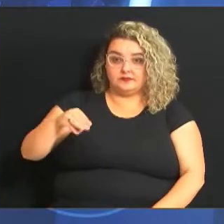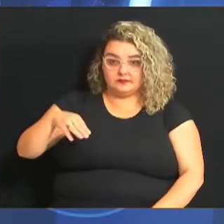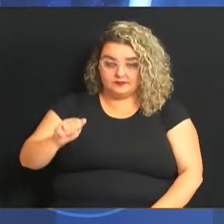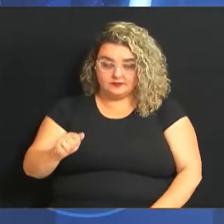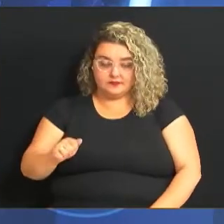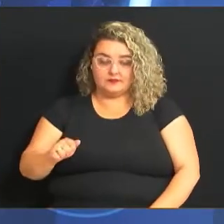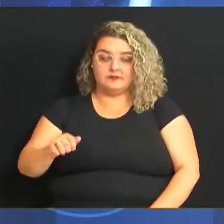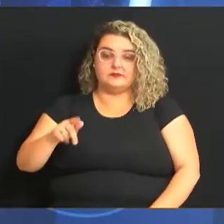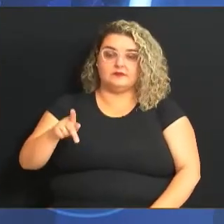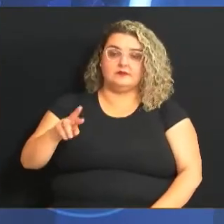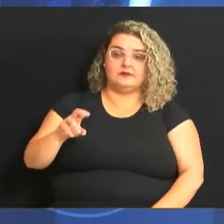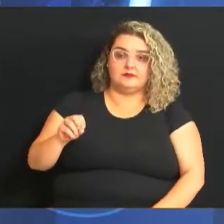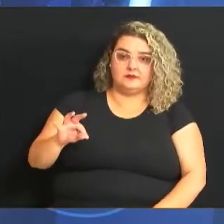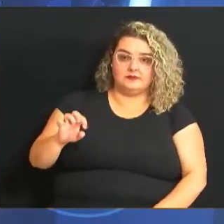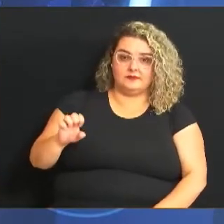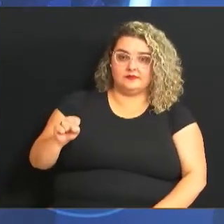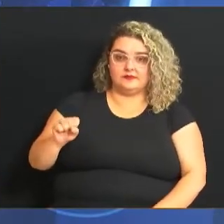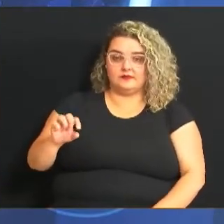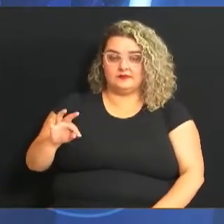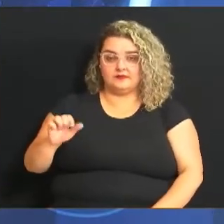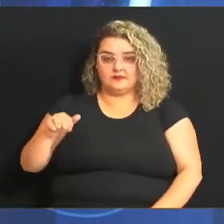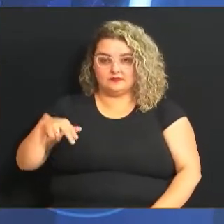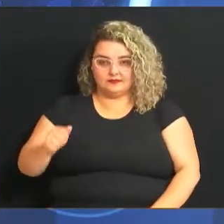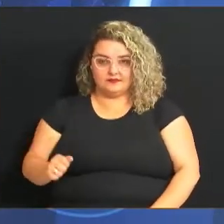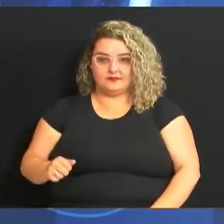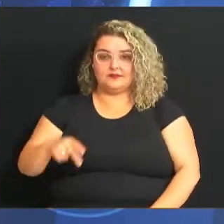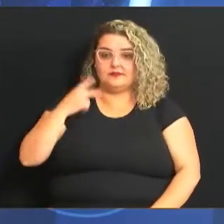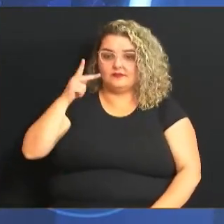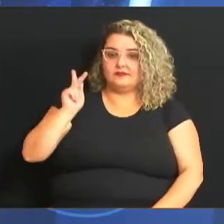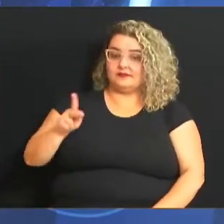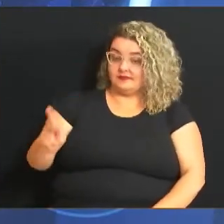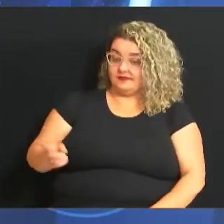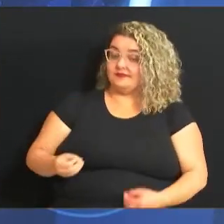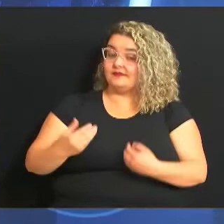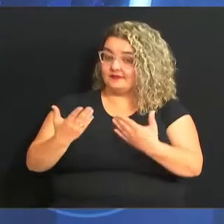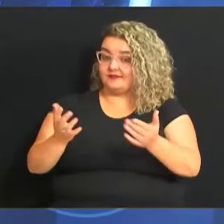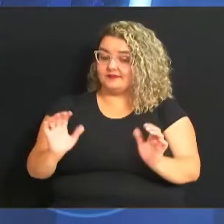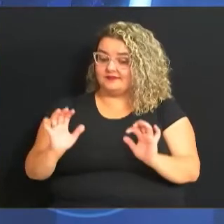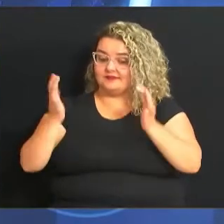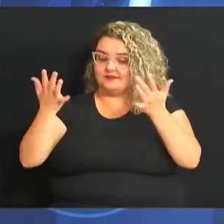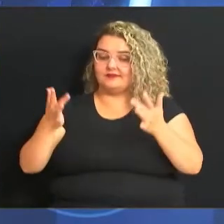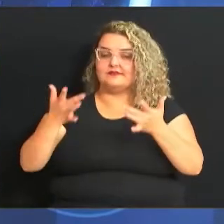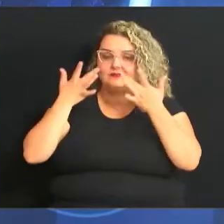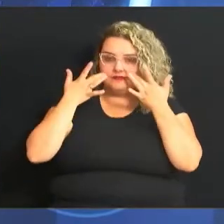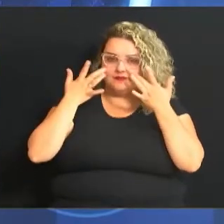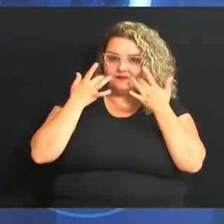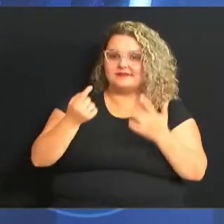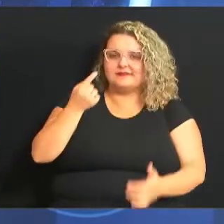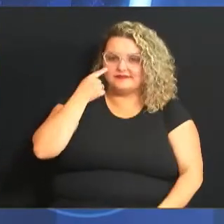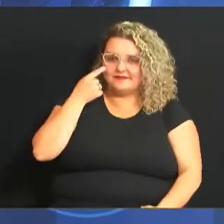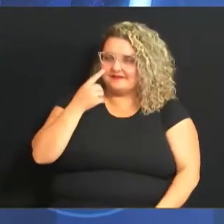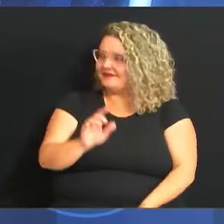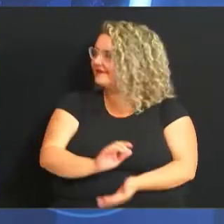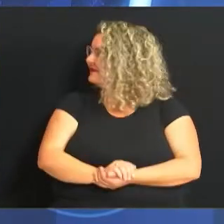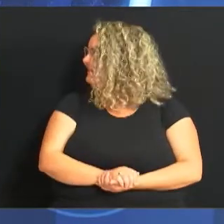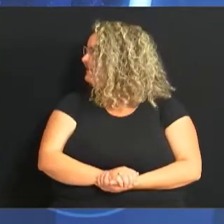ter qualidade de vida, serve como terapia para ajudar as pessoas nesse sentido.